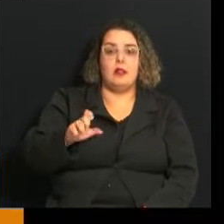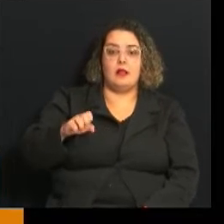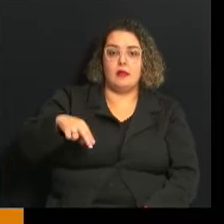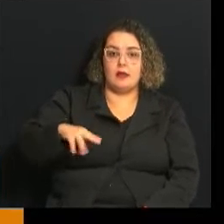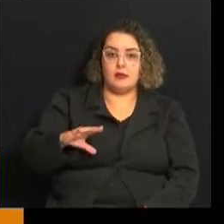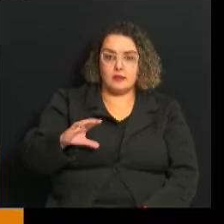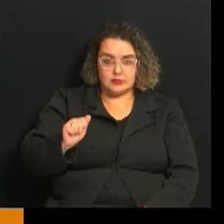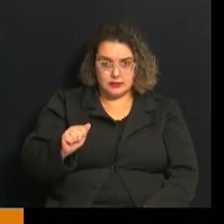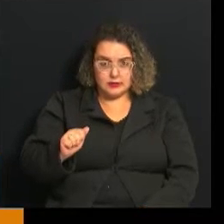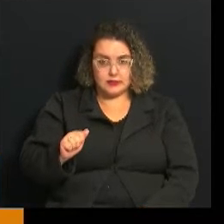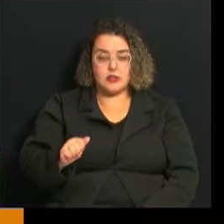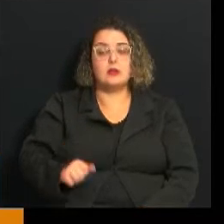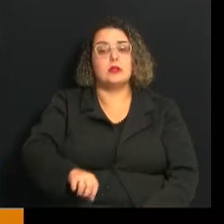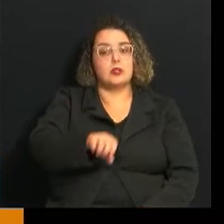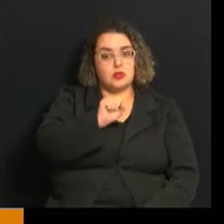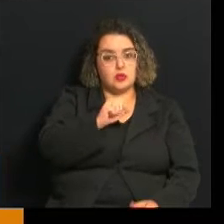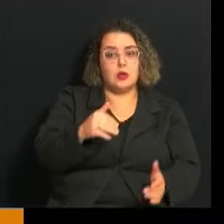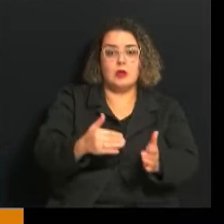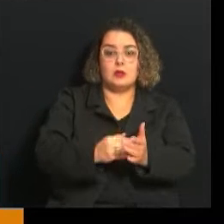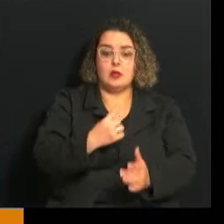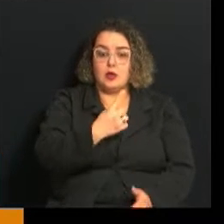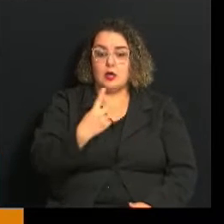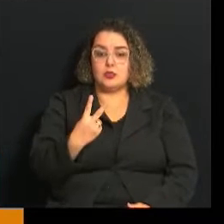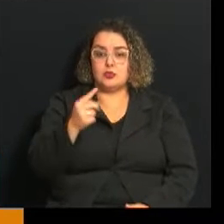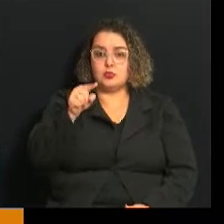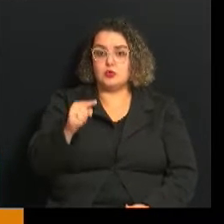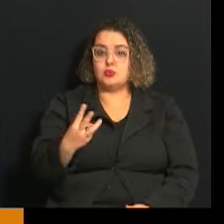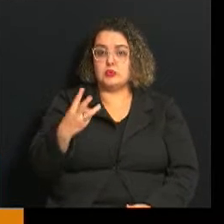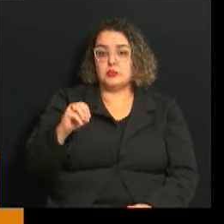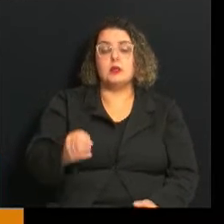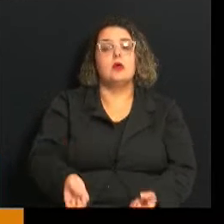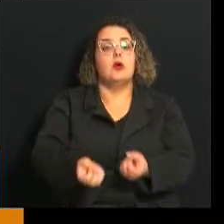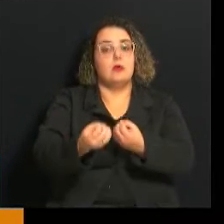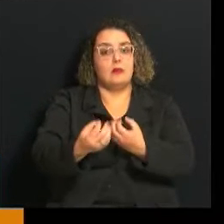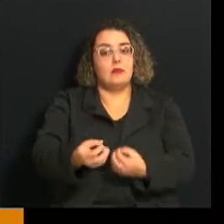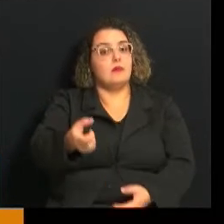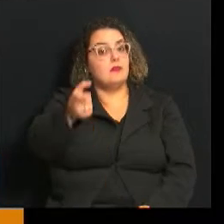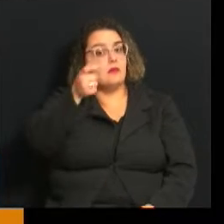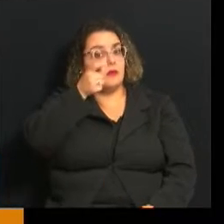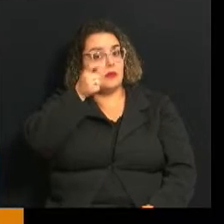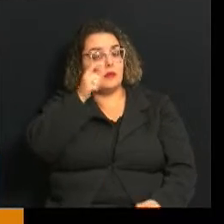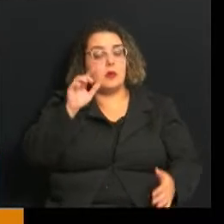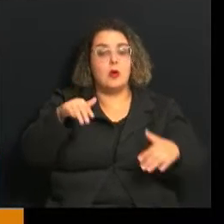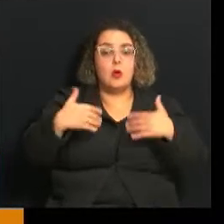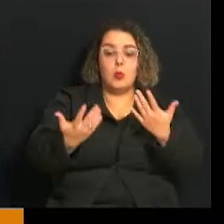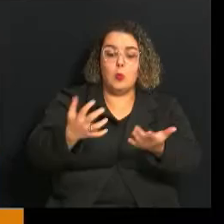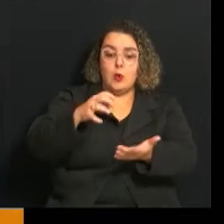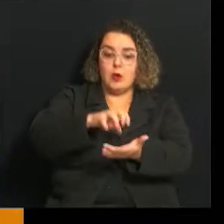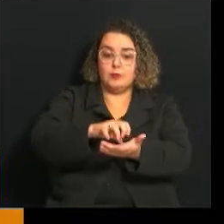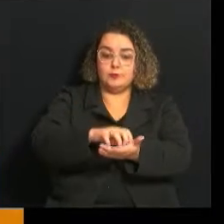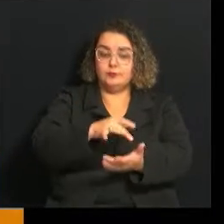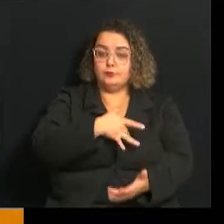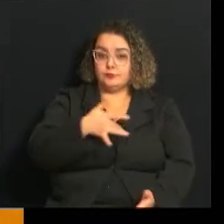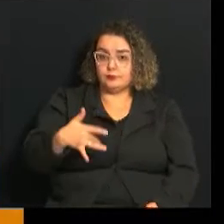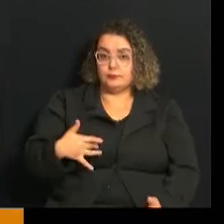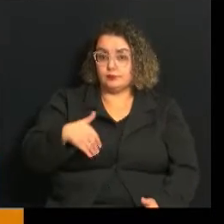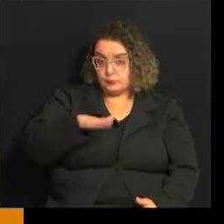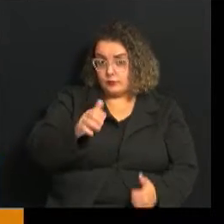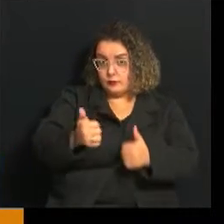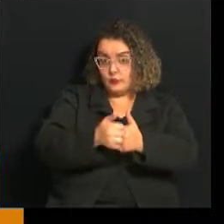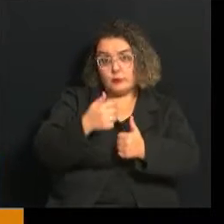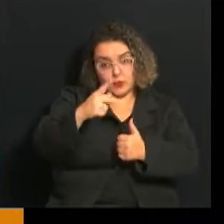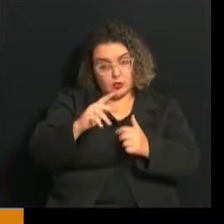ao meio-dia e meia. Então, essas são as informações. Você verifica qual é o centro de saúde mais próximo da sua casa